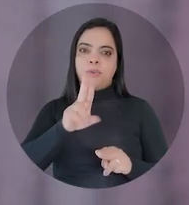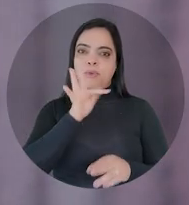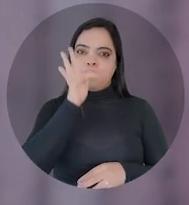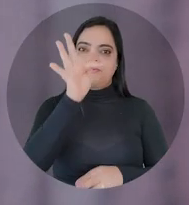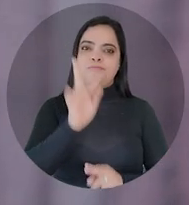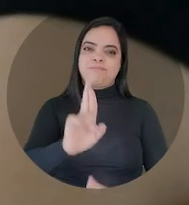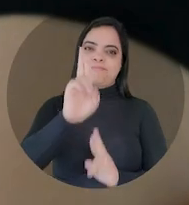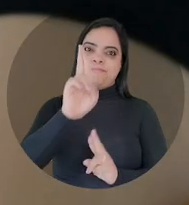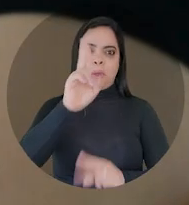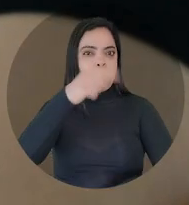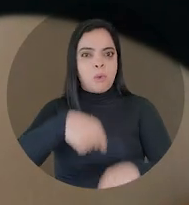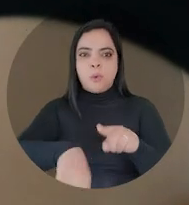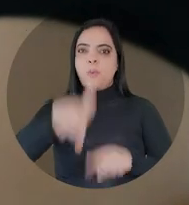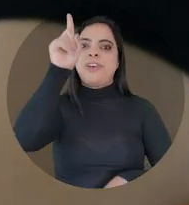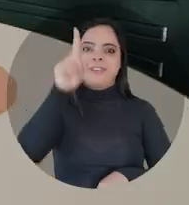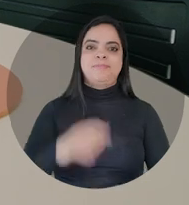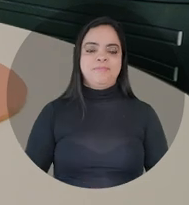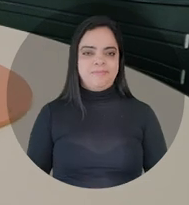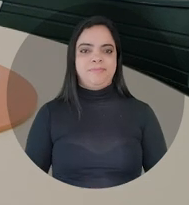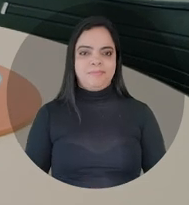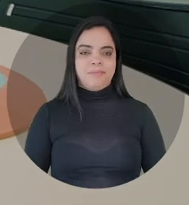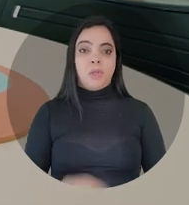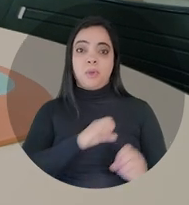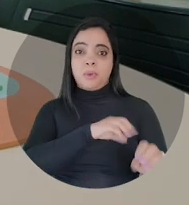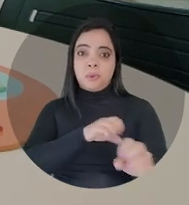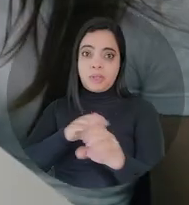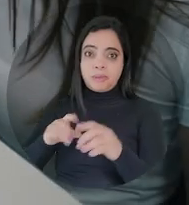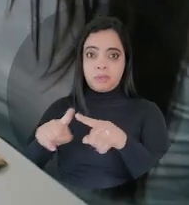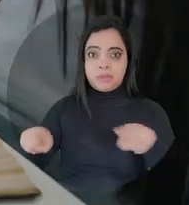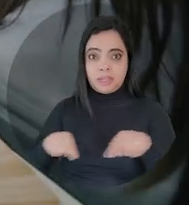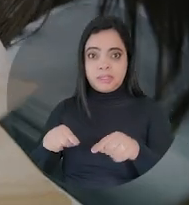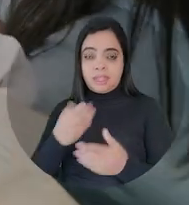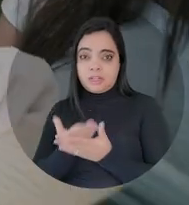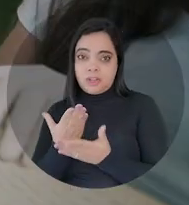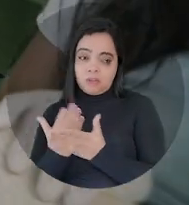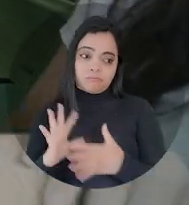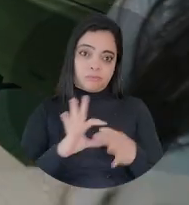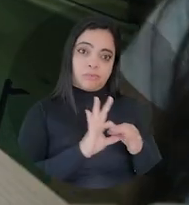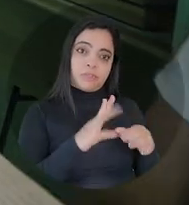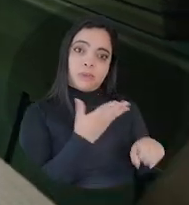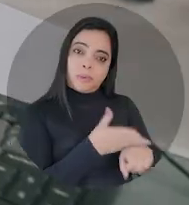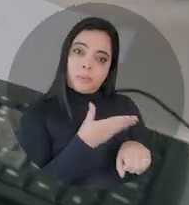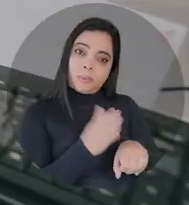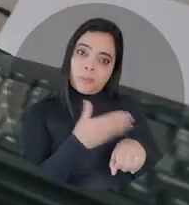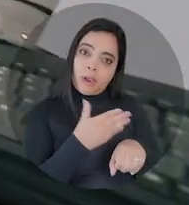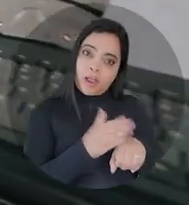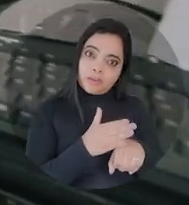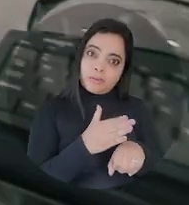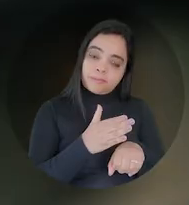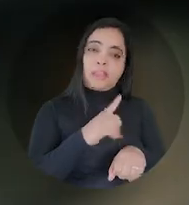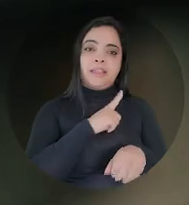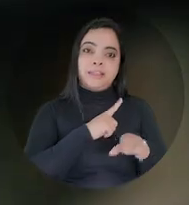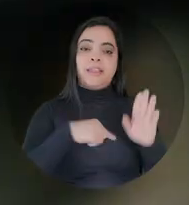futuro revolucionário. Ao conectar os ensinamentos da sala de aula à prática, figura entre